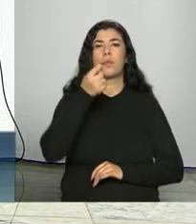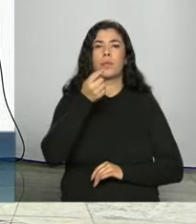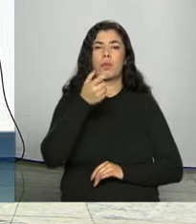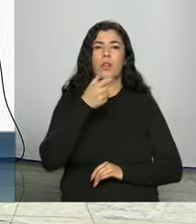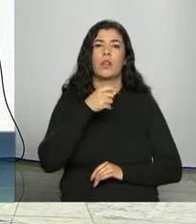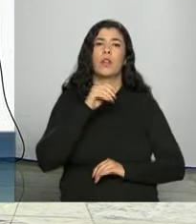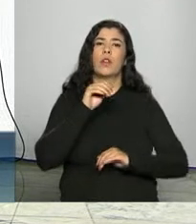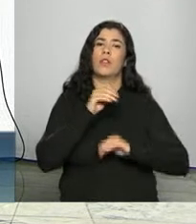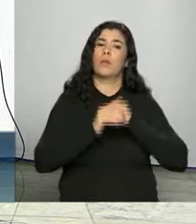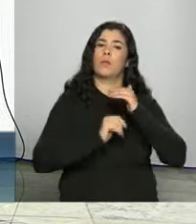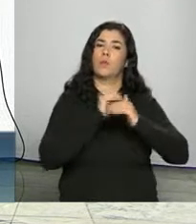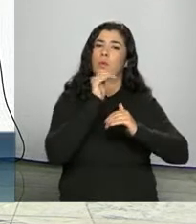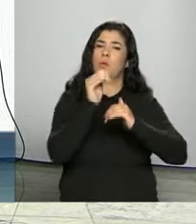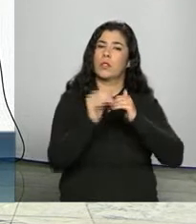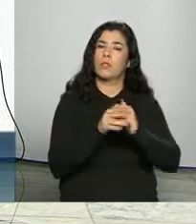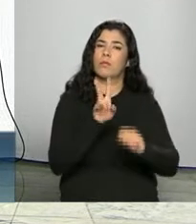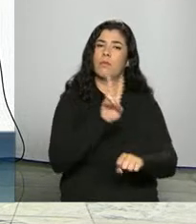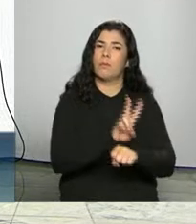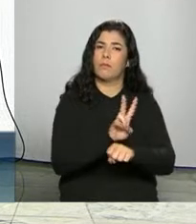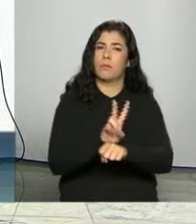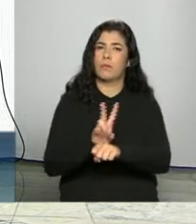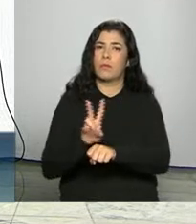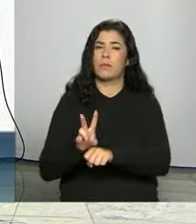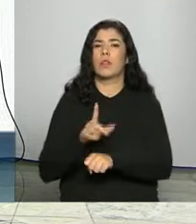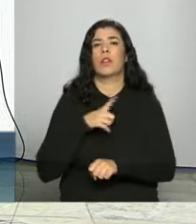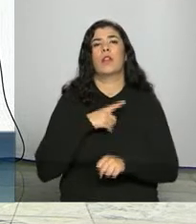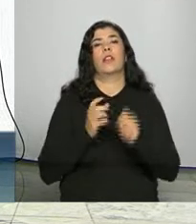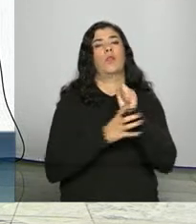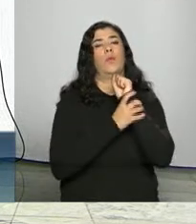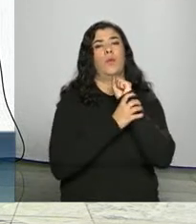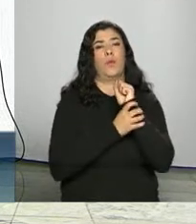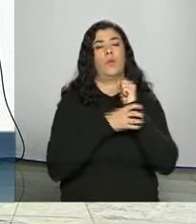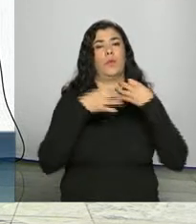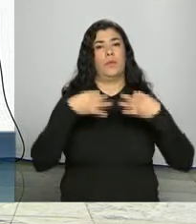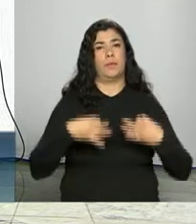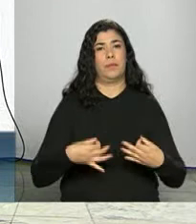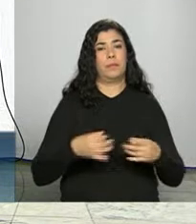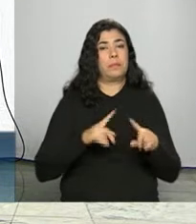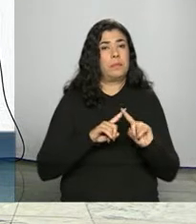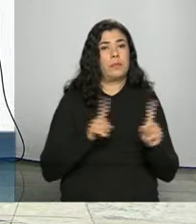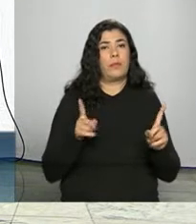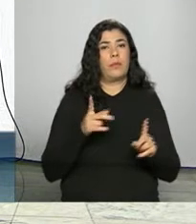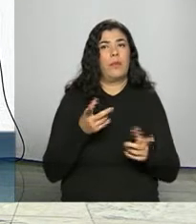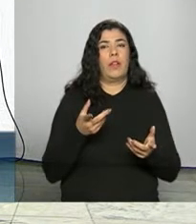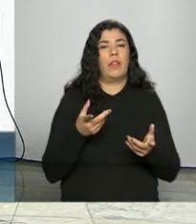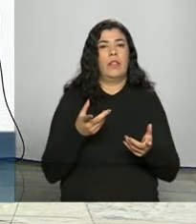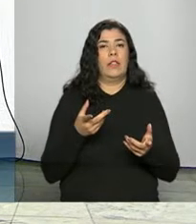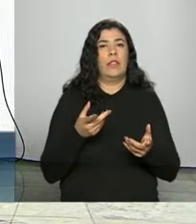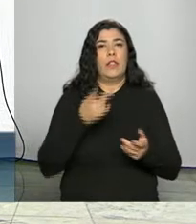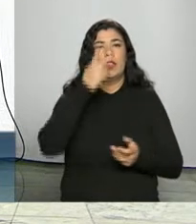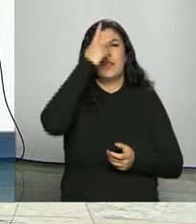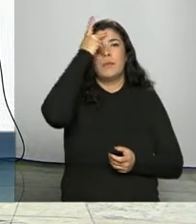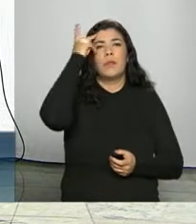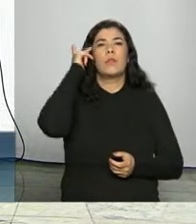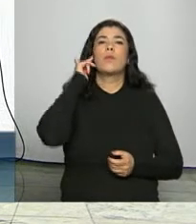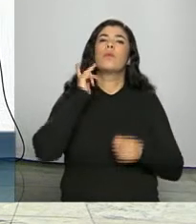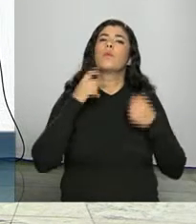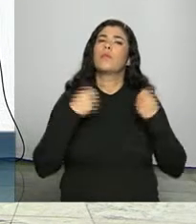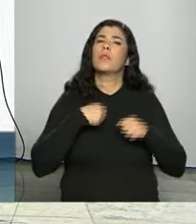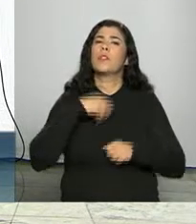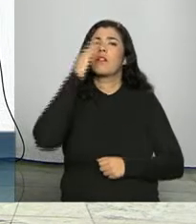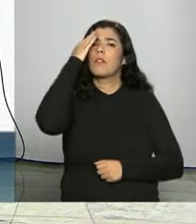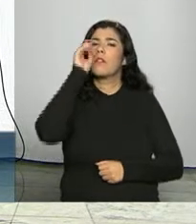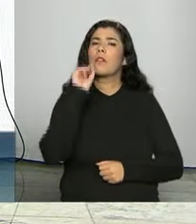está sendo gerido com todos os com a salvaguarda sobre a segurança agora não é ver as pessoas têm a consciência